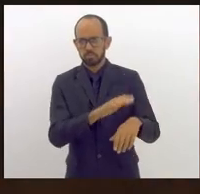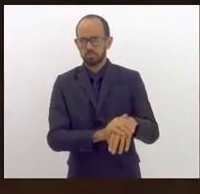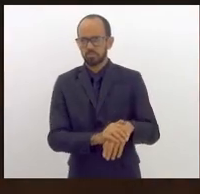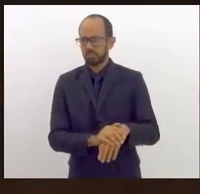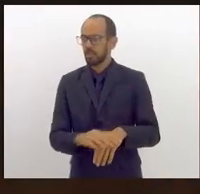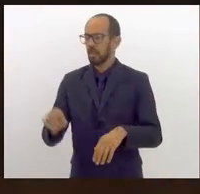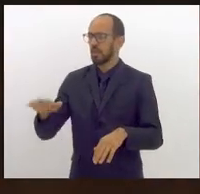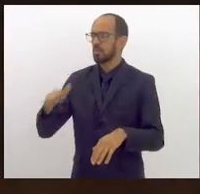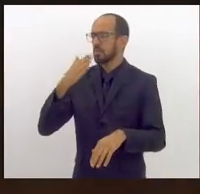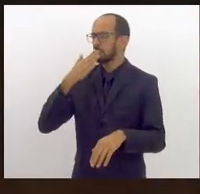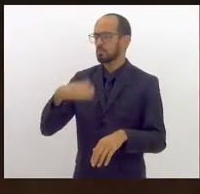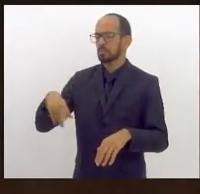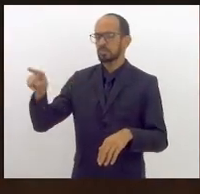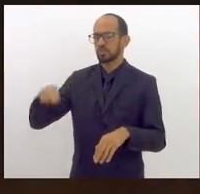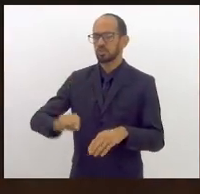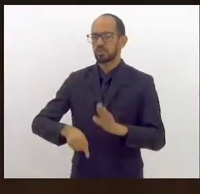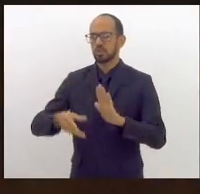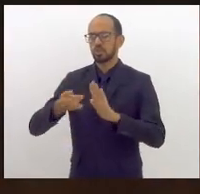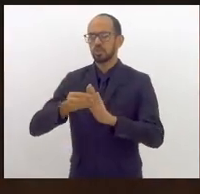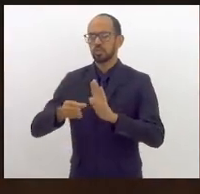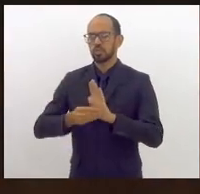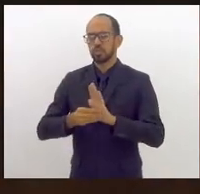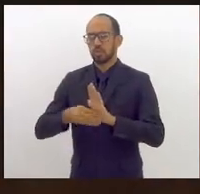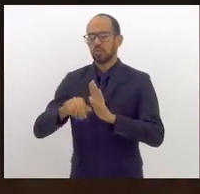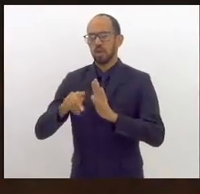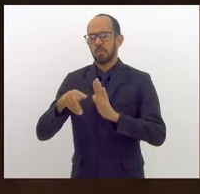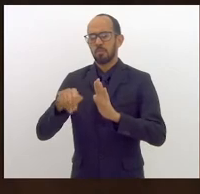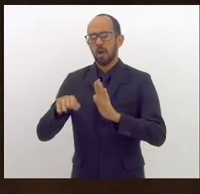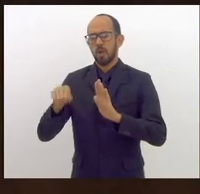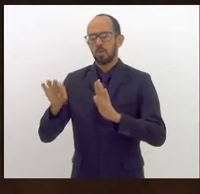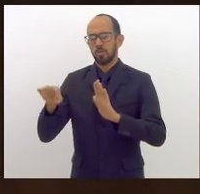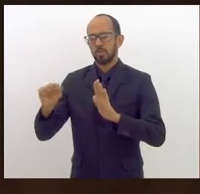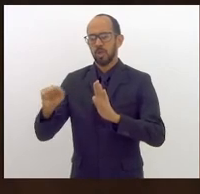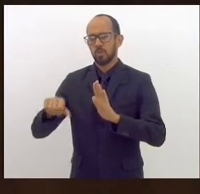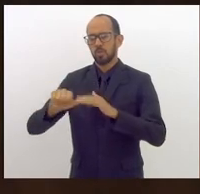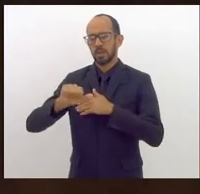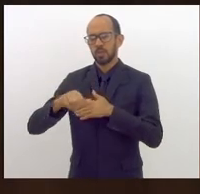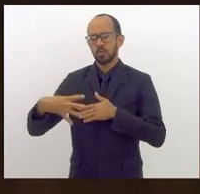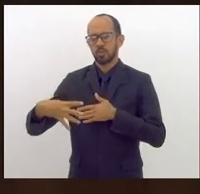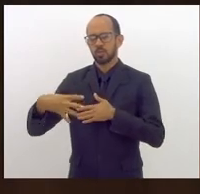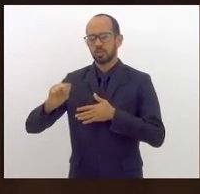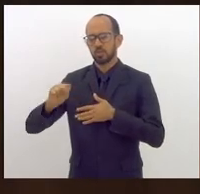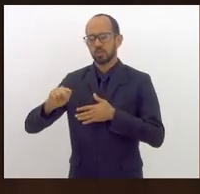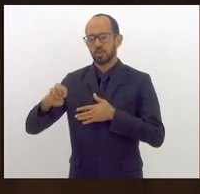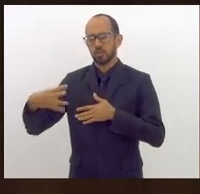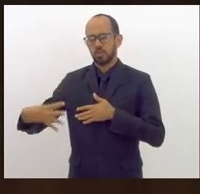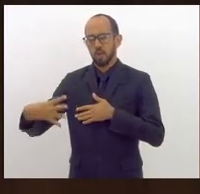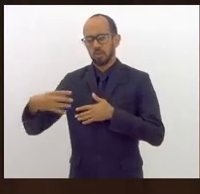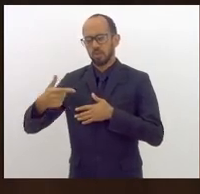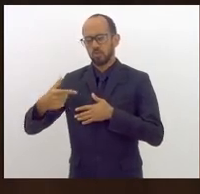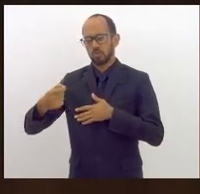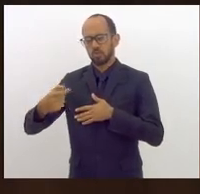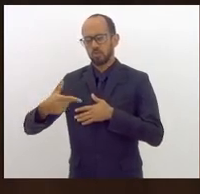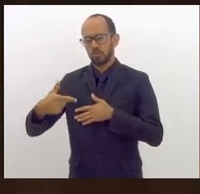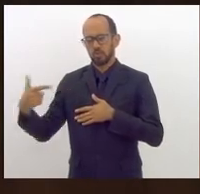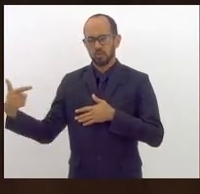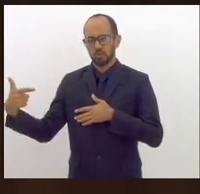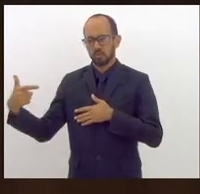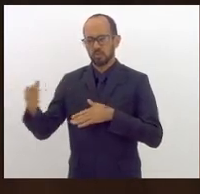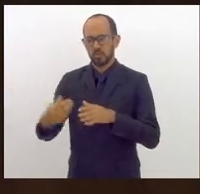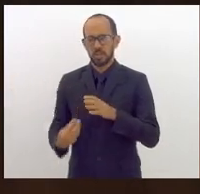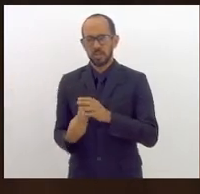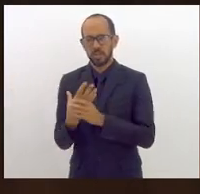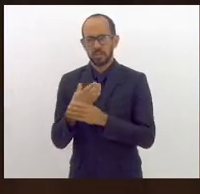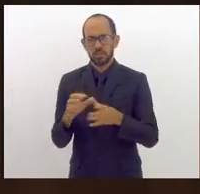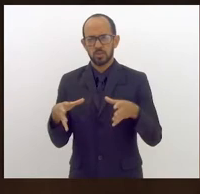inclusão na pauta do projeto de resolução 1484 2022 que prevê a criação da comissão